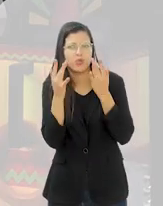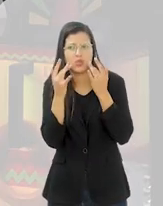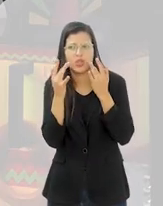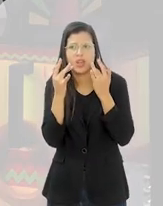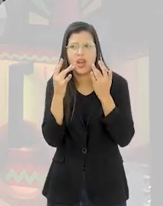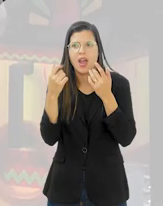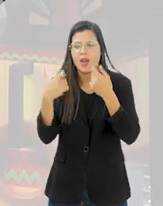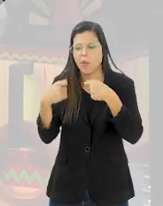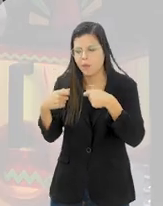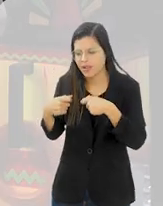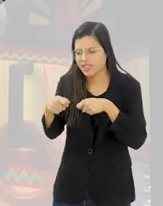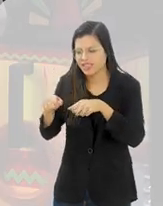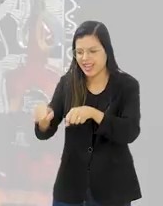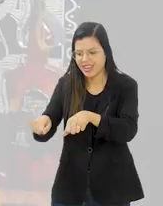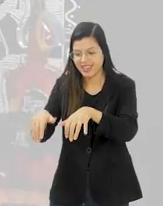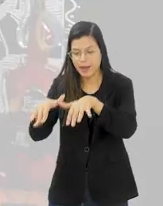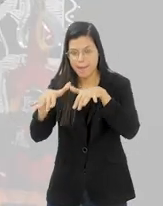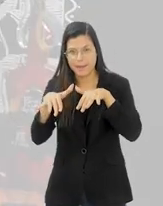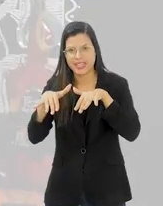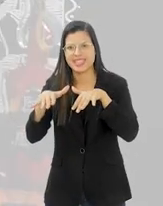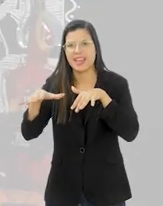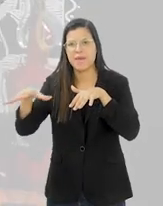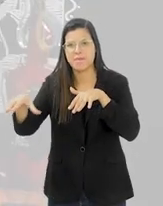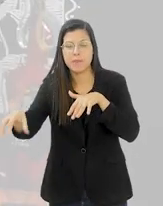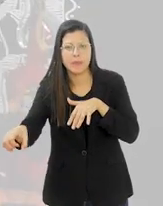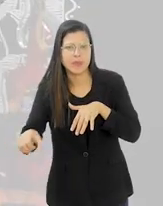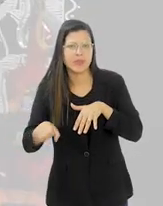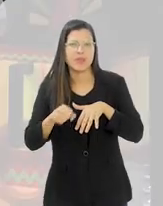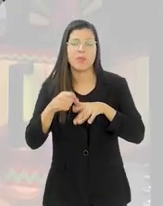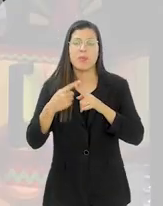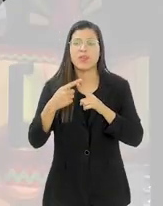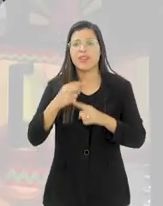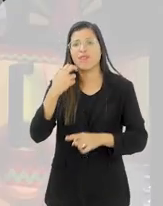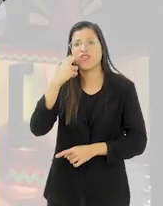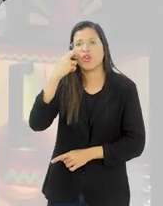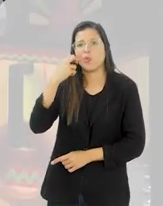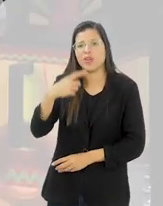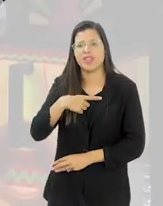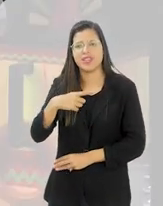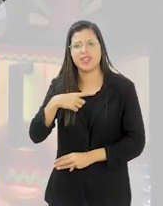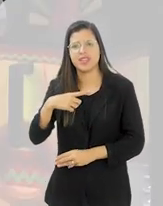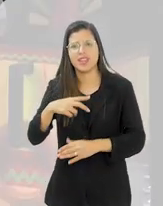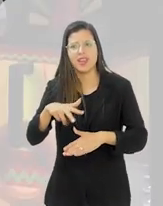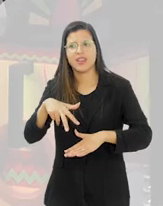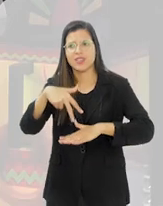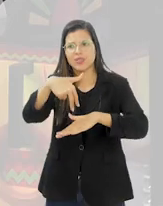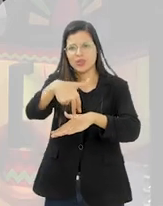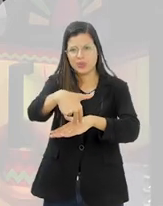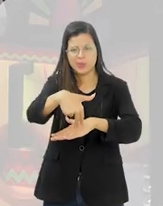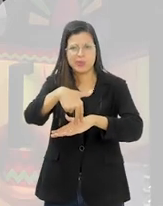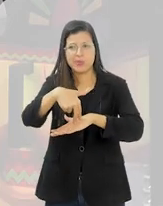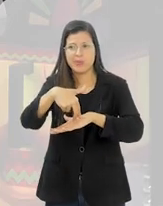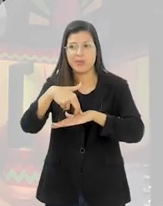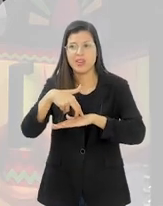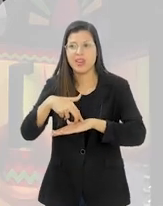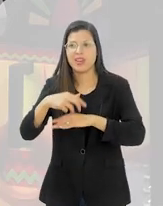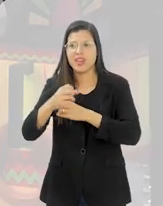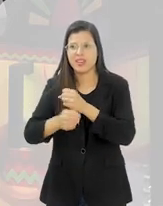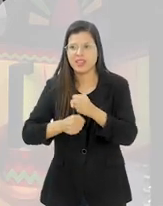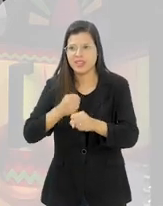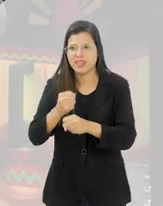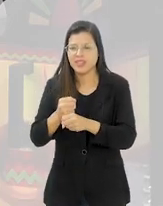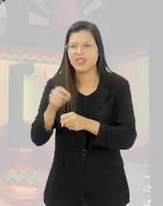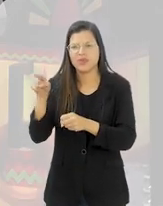canto, no teatro, aí eu tenho que ir lá na plateia buscar ela, porque ela tem até vergonha de subir ao palco. Se não me engano, esse ano você